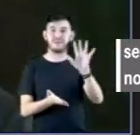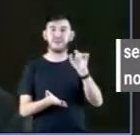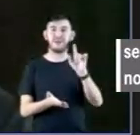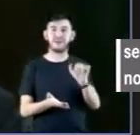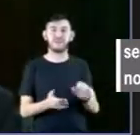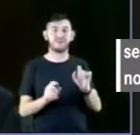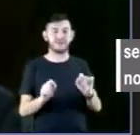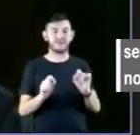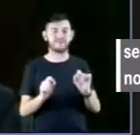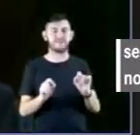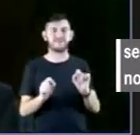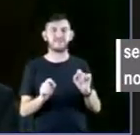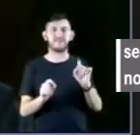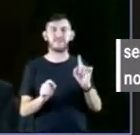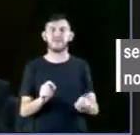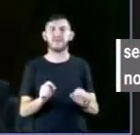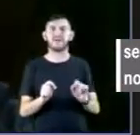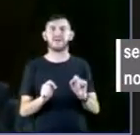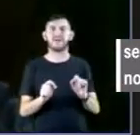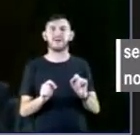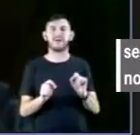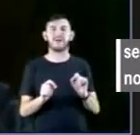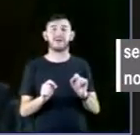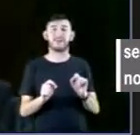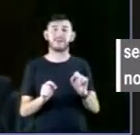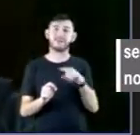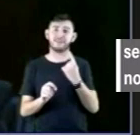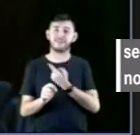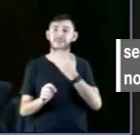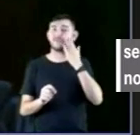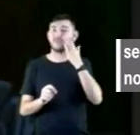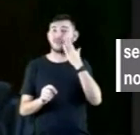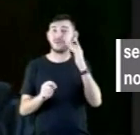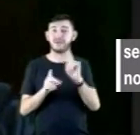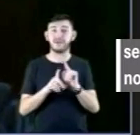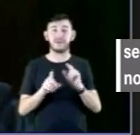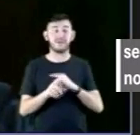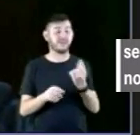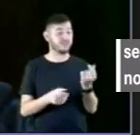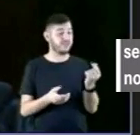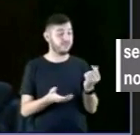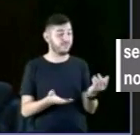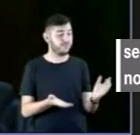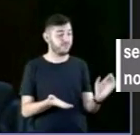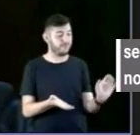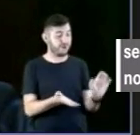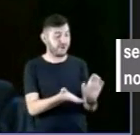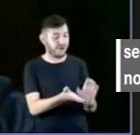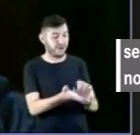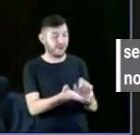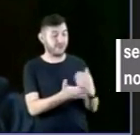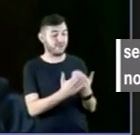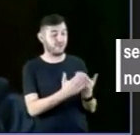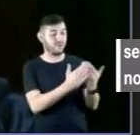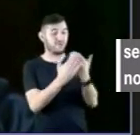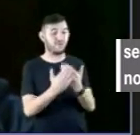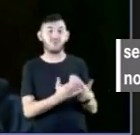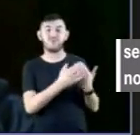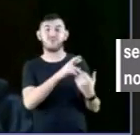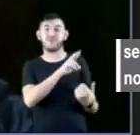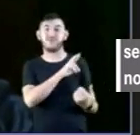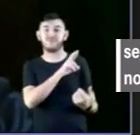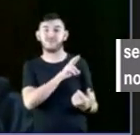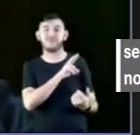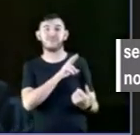Família é resultado de um estudo coordenado por Carreiro mais conhecido ainda talvez